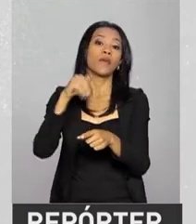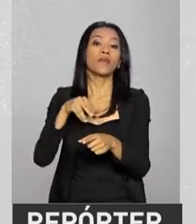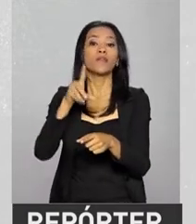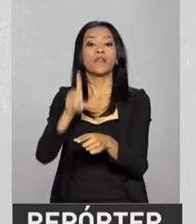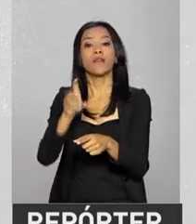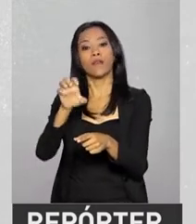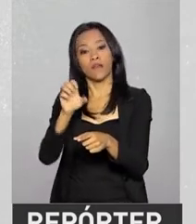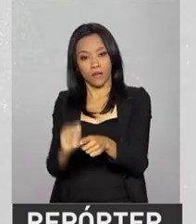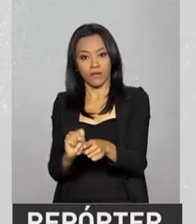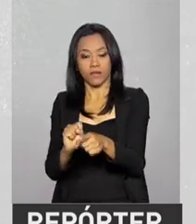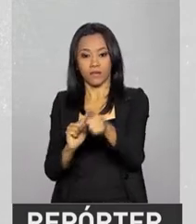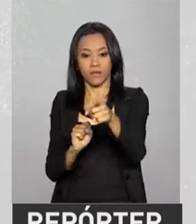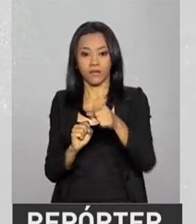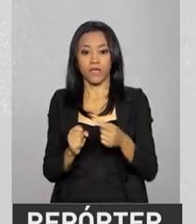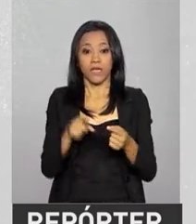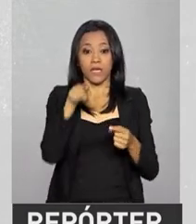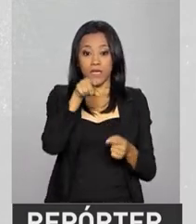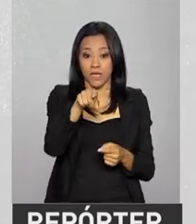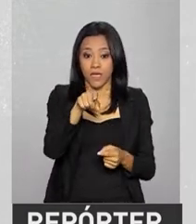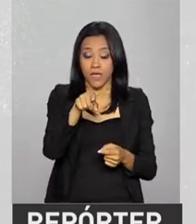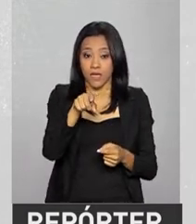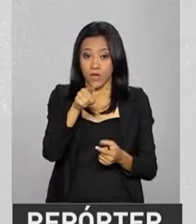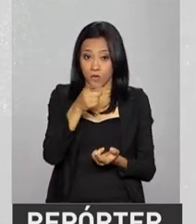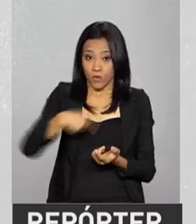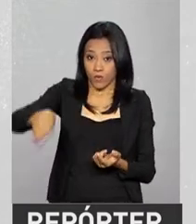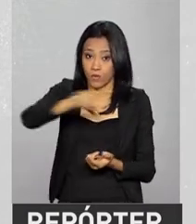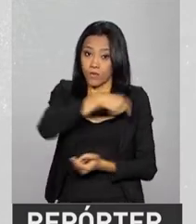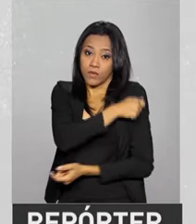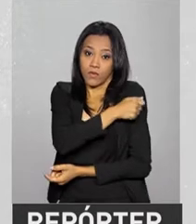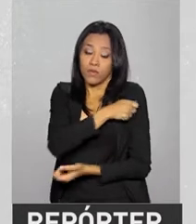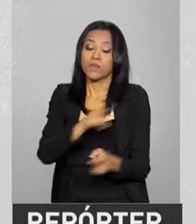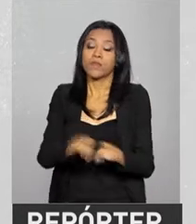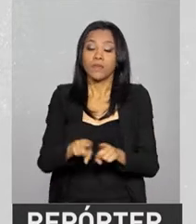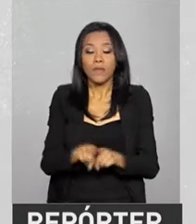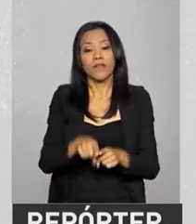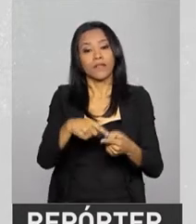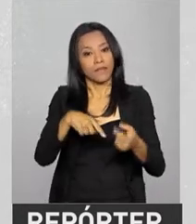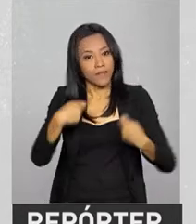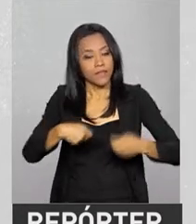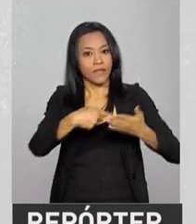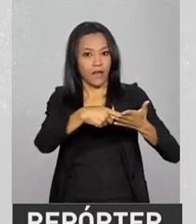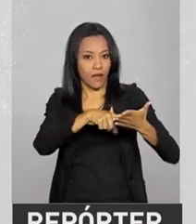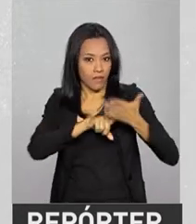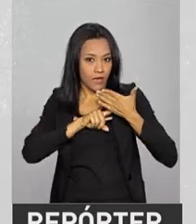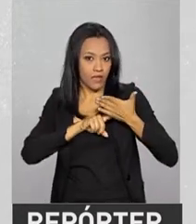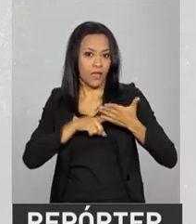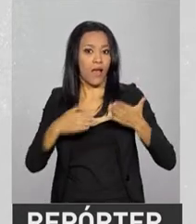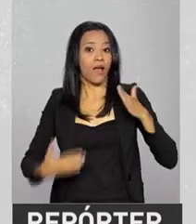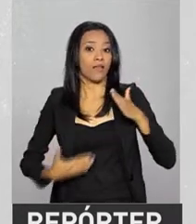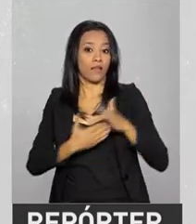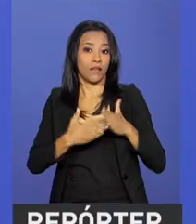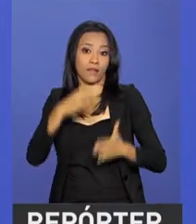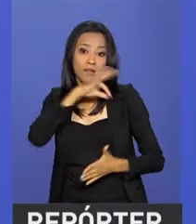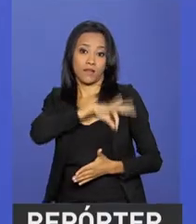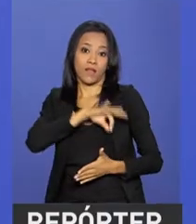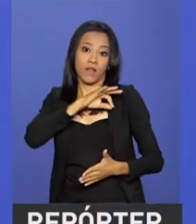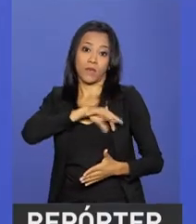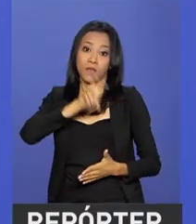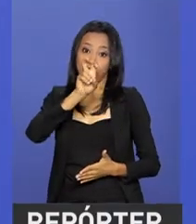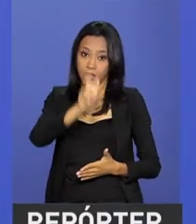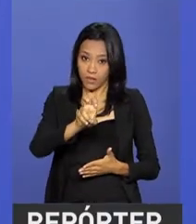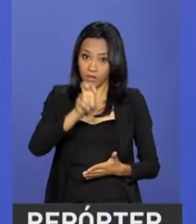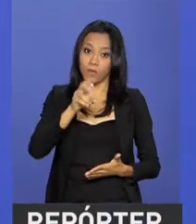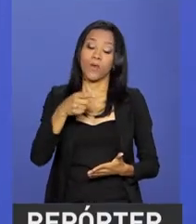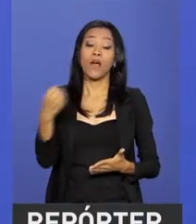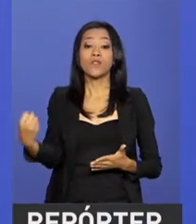Social. Neste caso, os estudantes também vão precisar apresentar uma renda per capita de até 5 salários mínimos. As novas